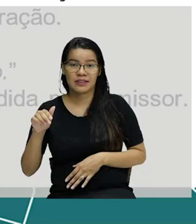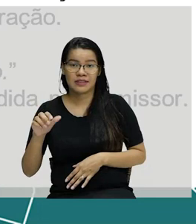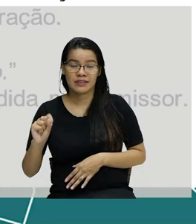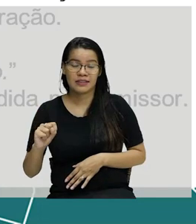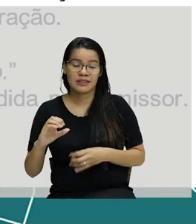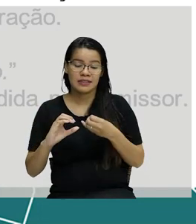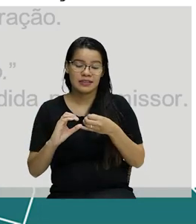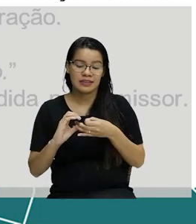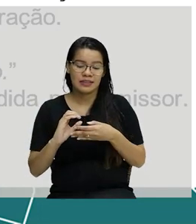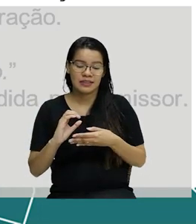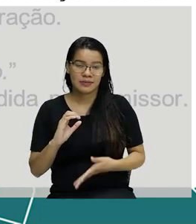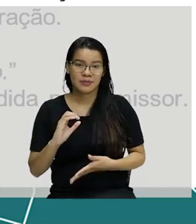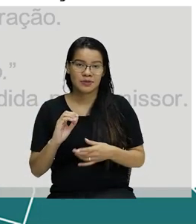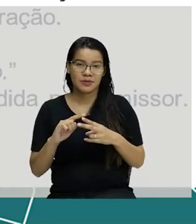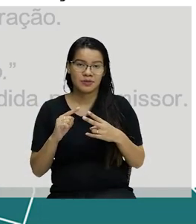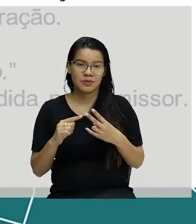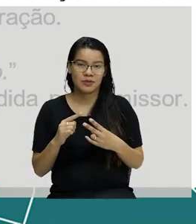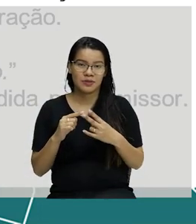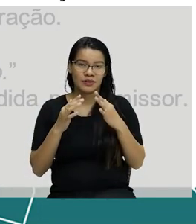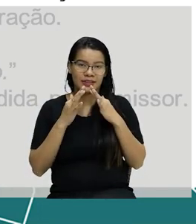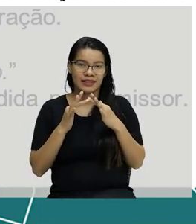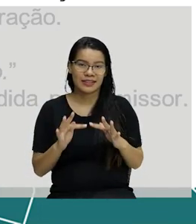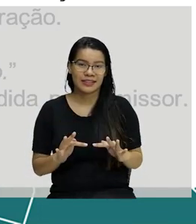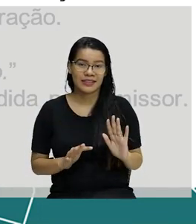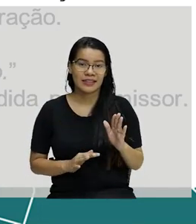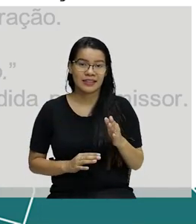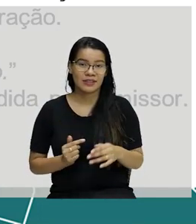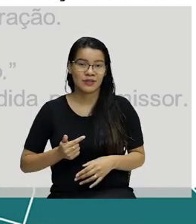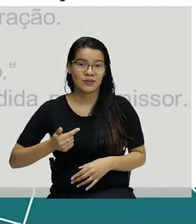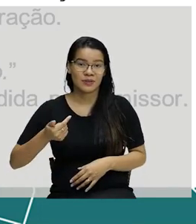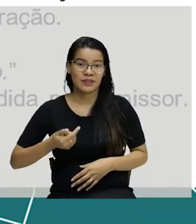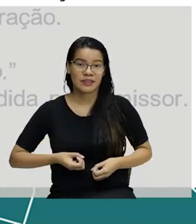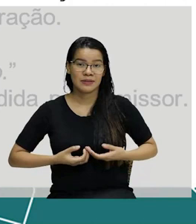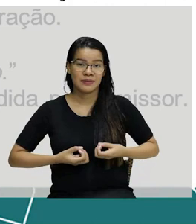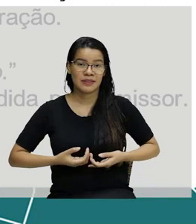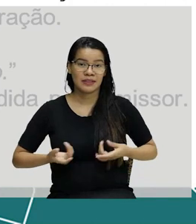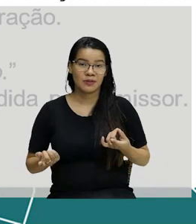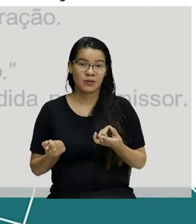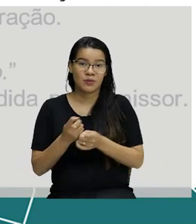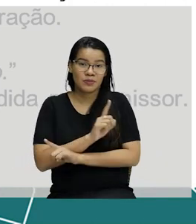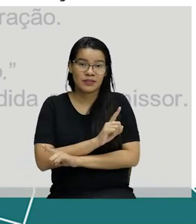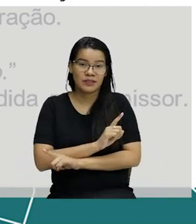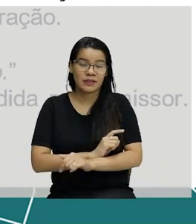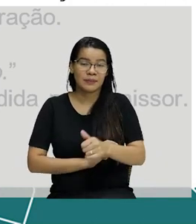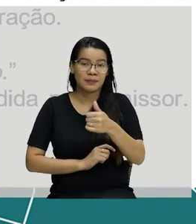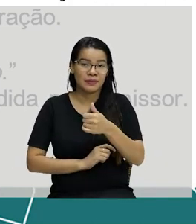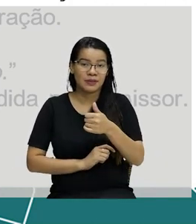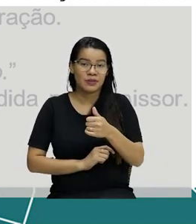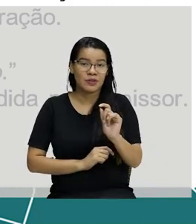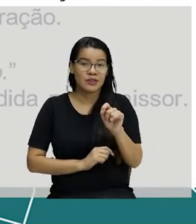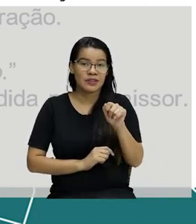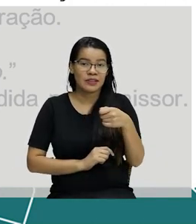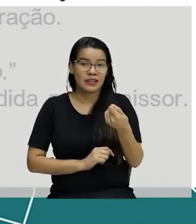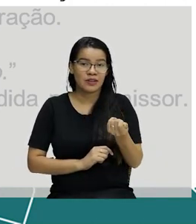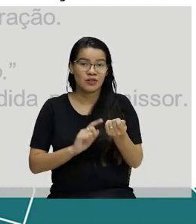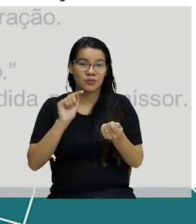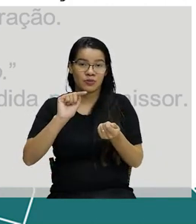caracterizadas por duas orações em que a segunda expressa oposição à primeira o o sinal de ponto e vírgula